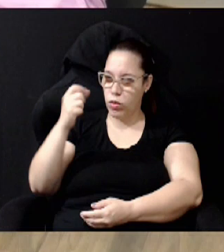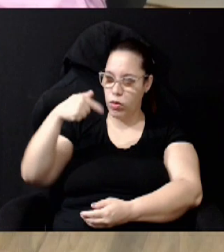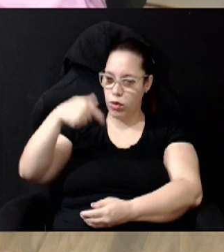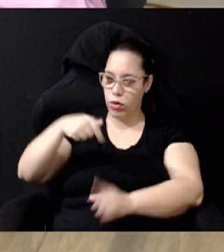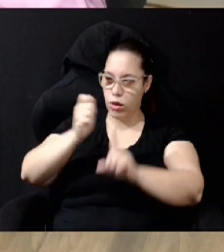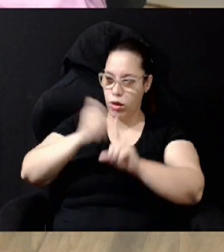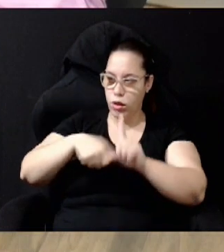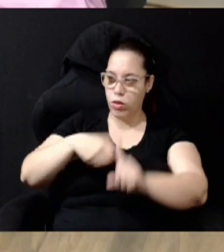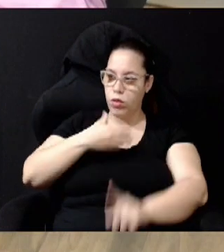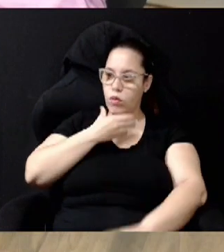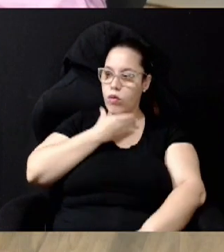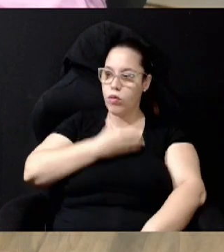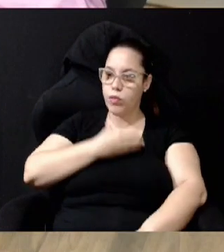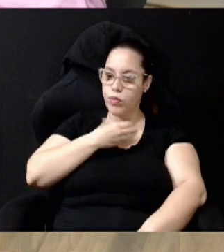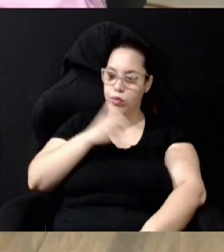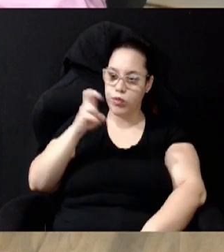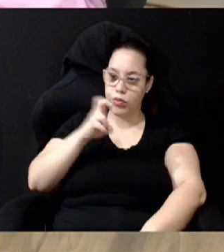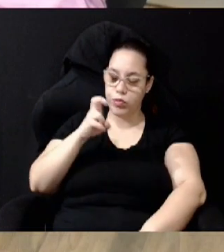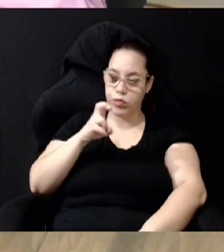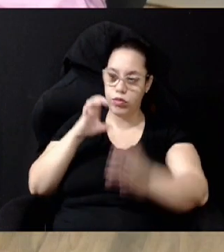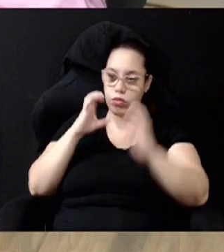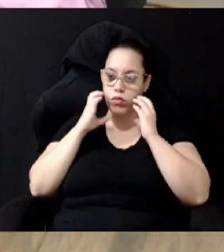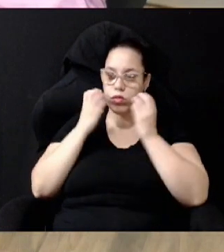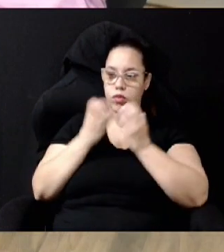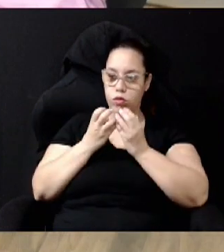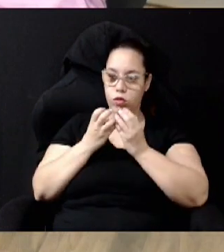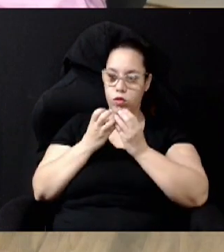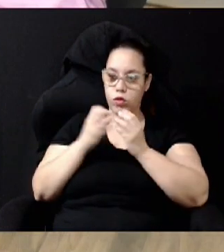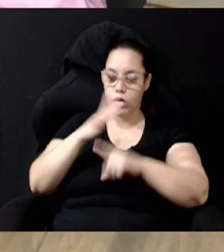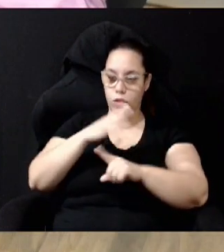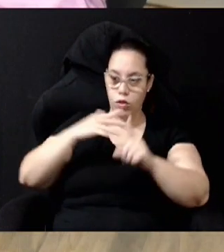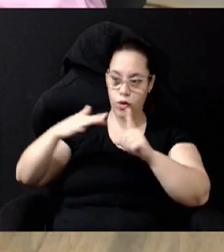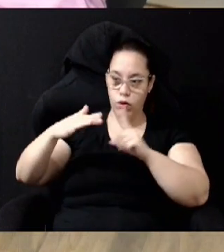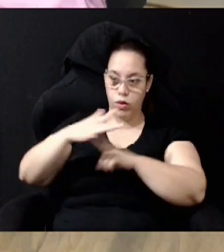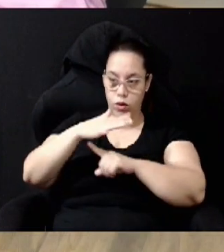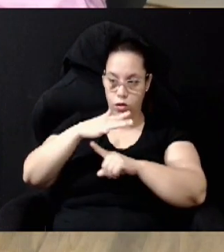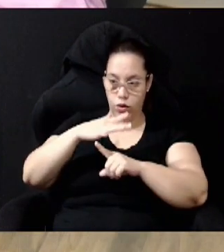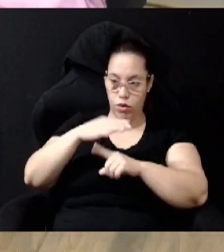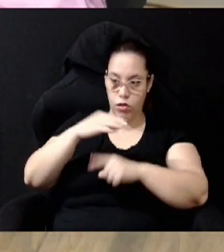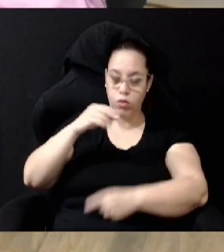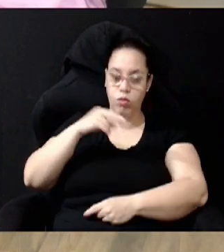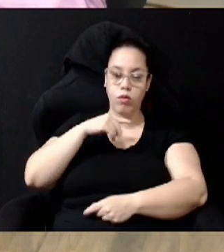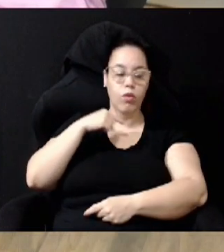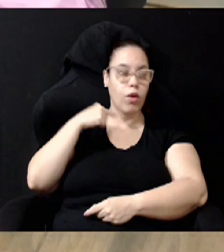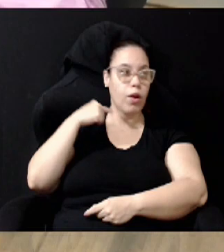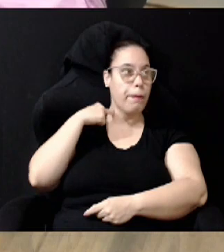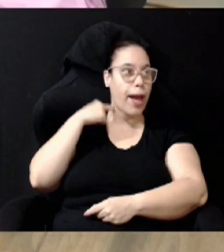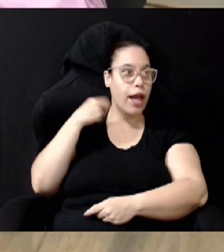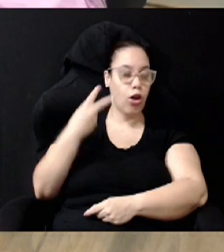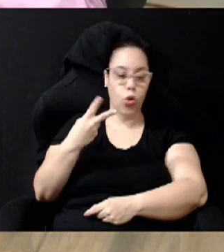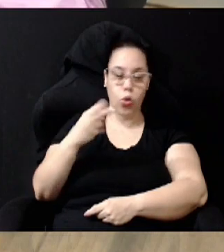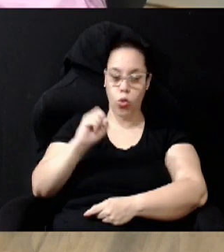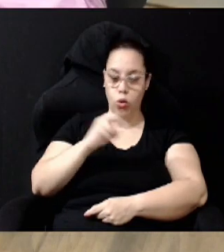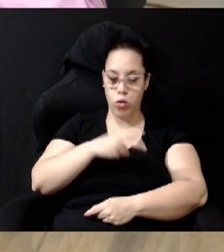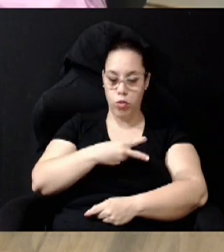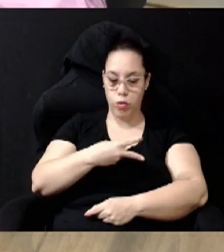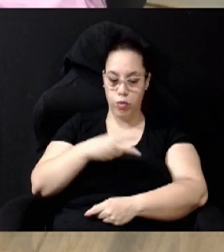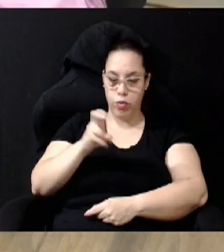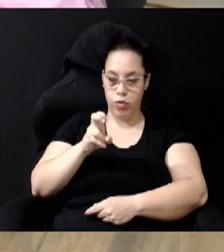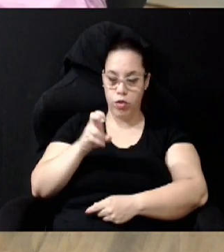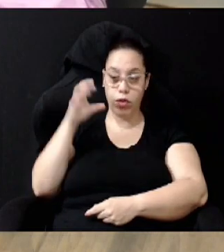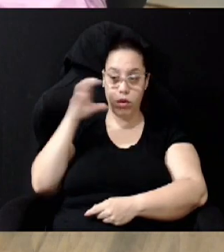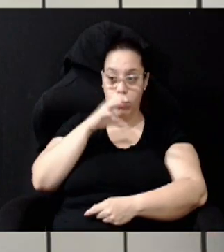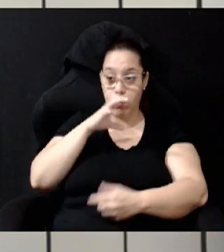como a 5ª Conferência Nacional do Meio Ambiente vai ser realizada em maio de 2025, tem como tema Emergência Climática,